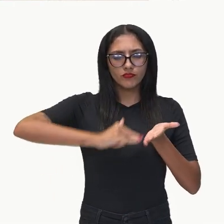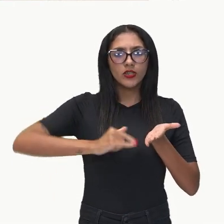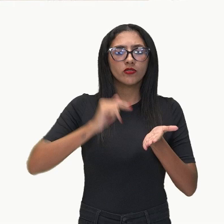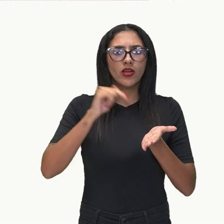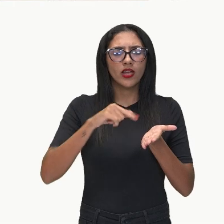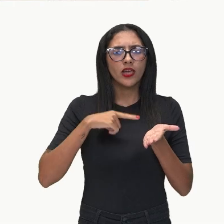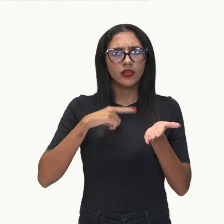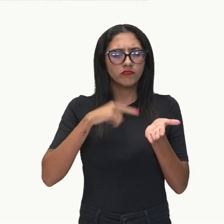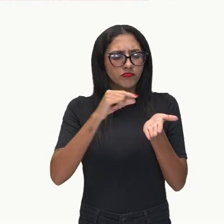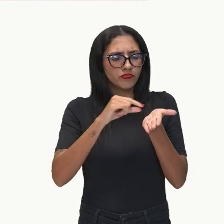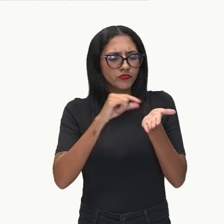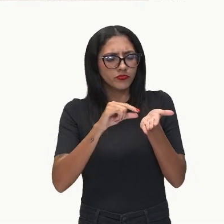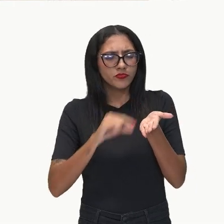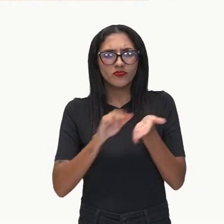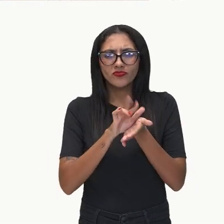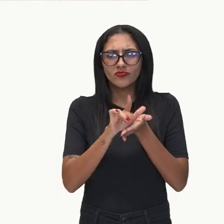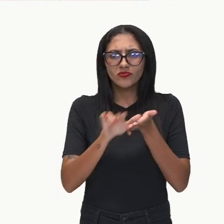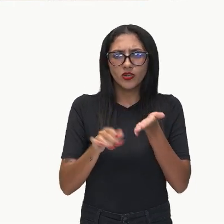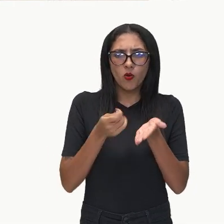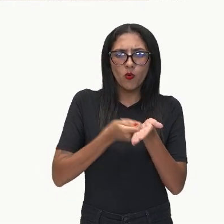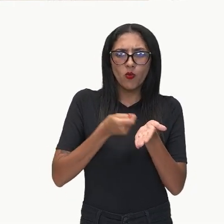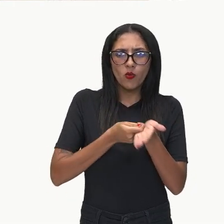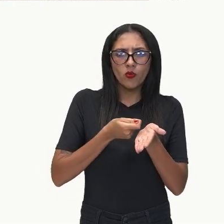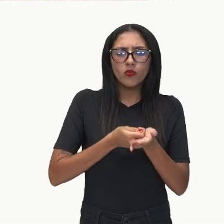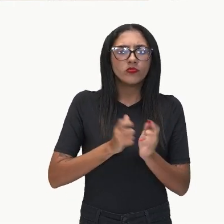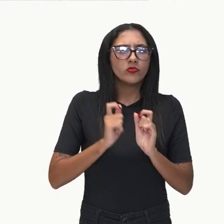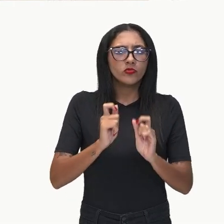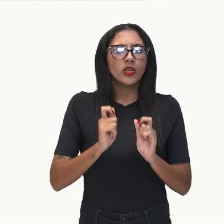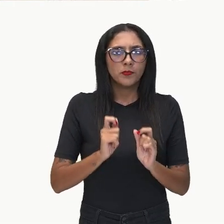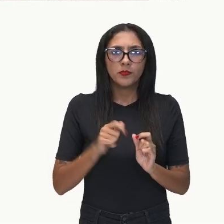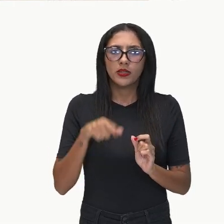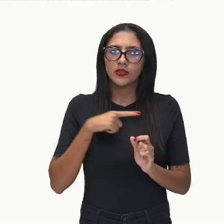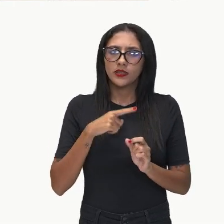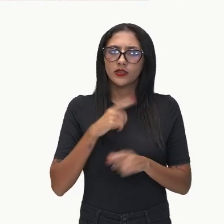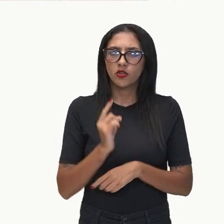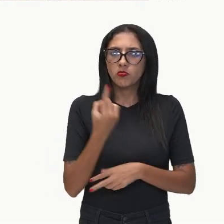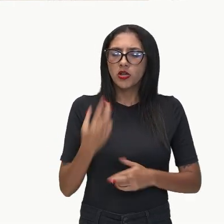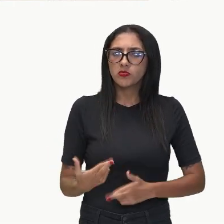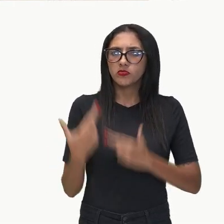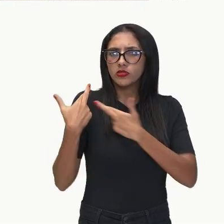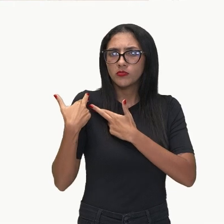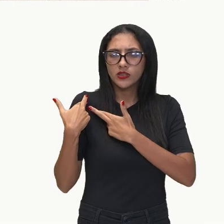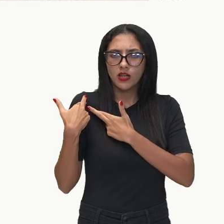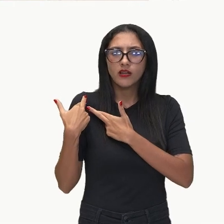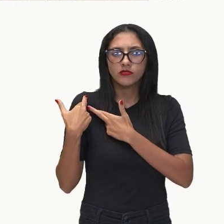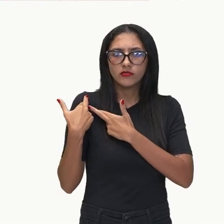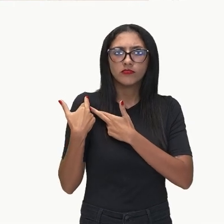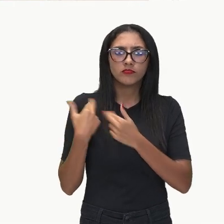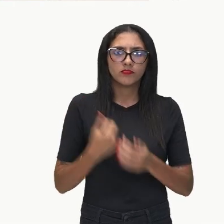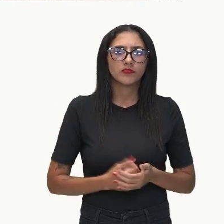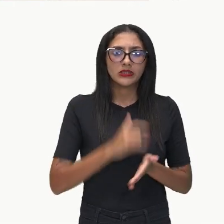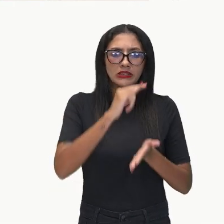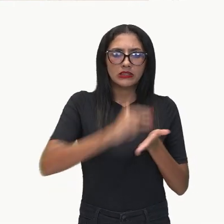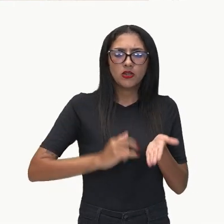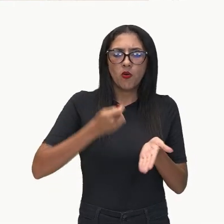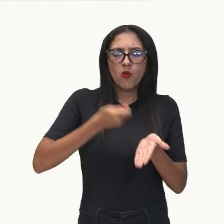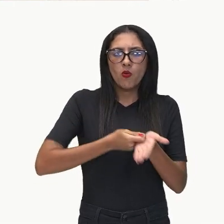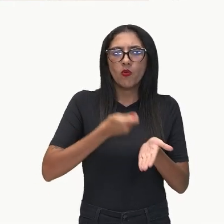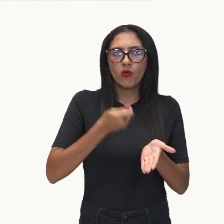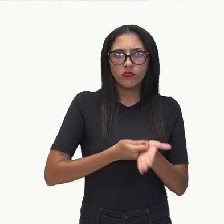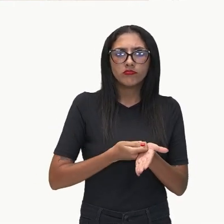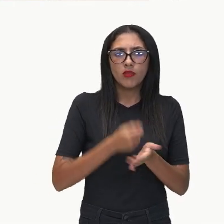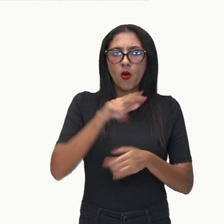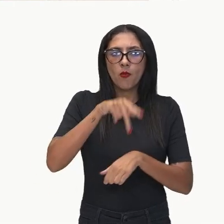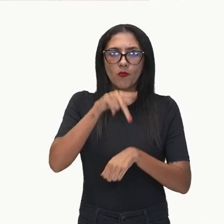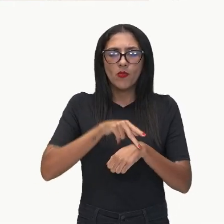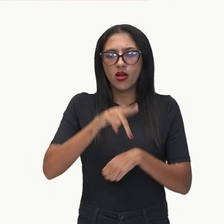dentre o que ele previa ali, tinha essa missão, né? O tratado determinava que a